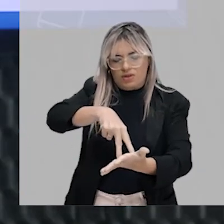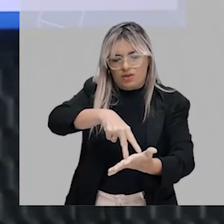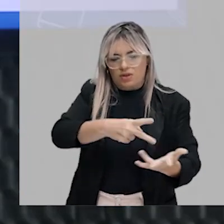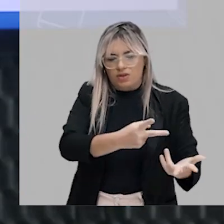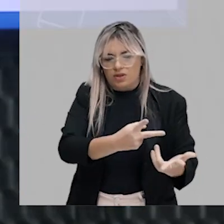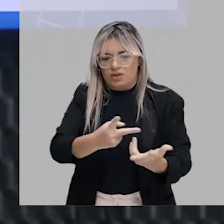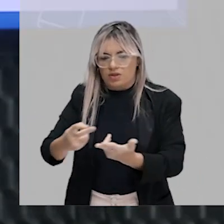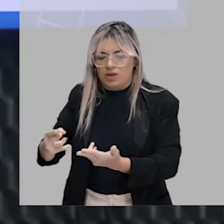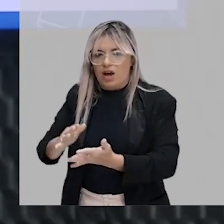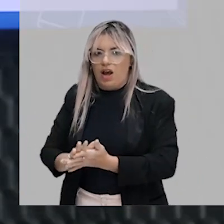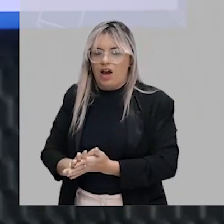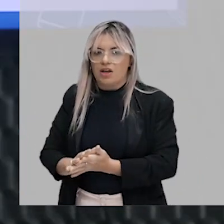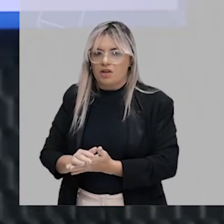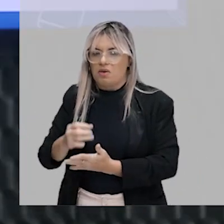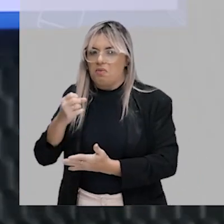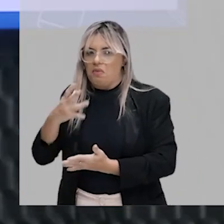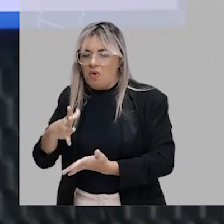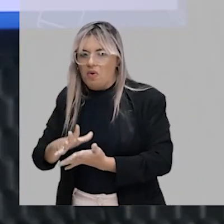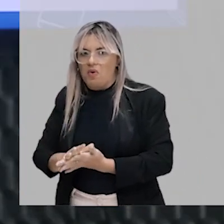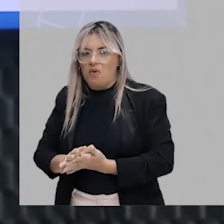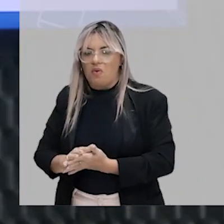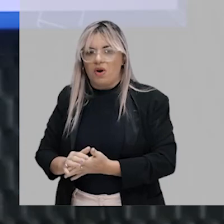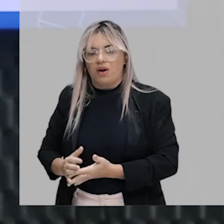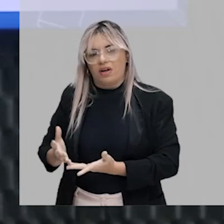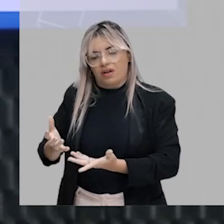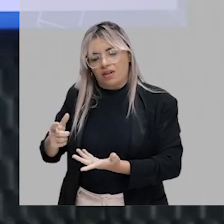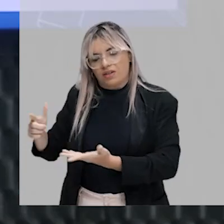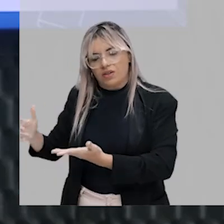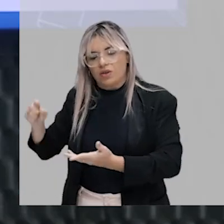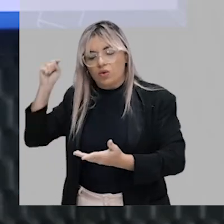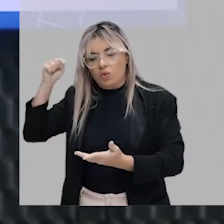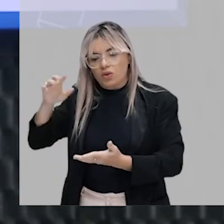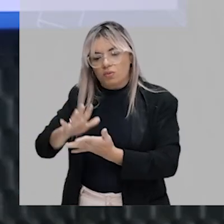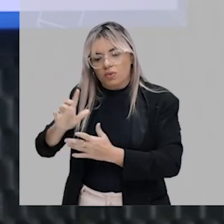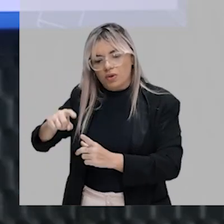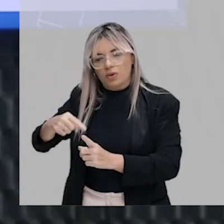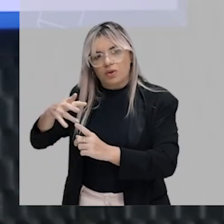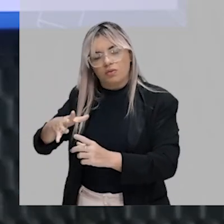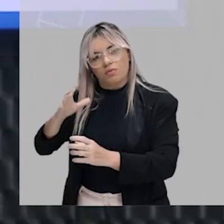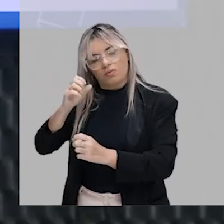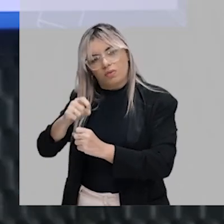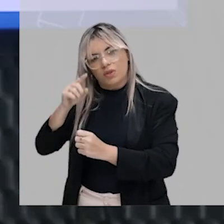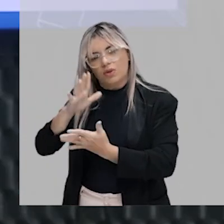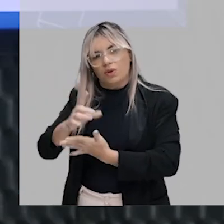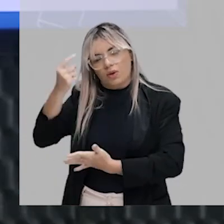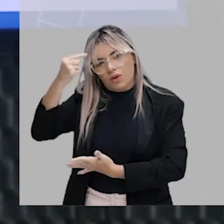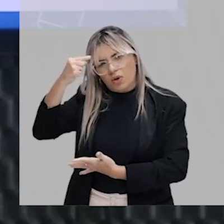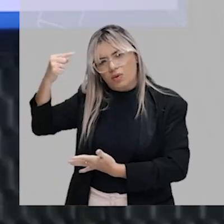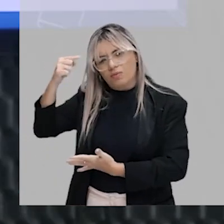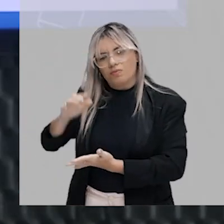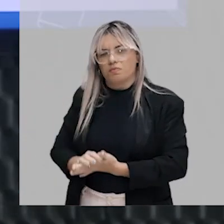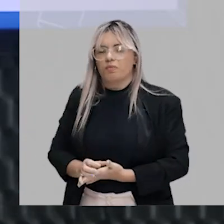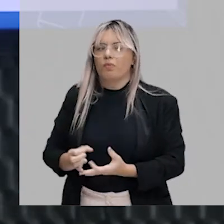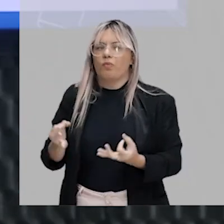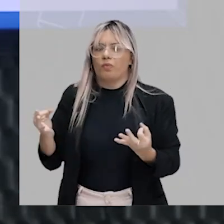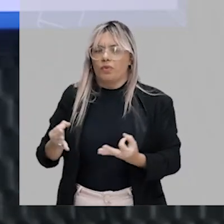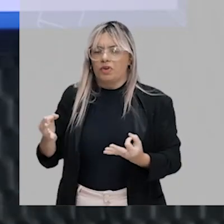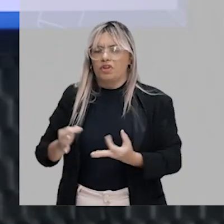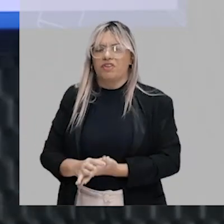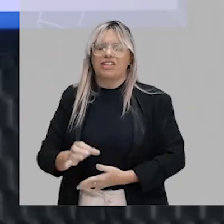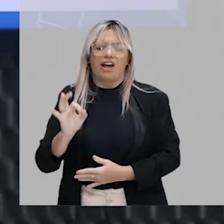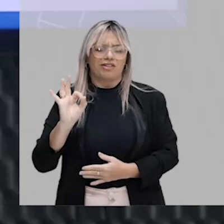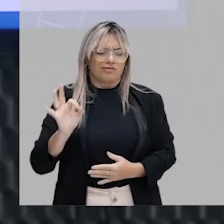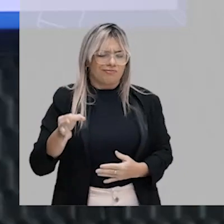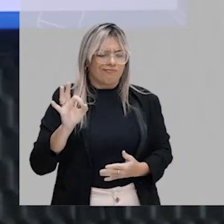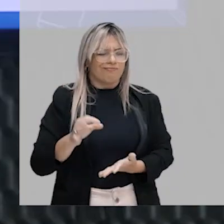de positividade. Não é. Quando você tem positividade, você tem um pensamento otimista. Você